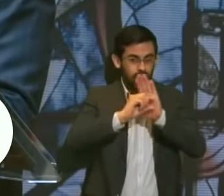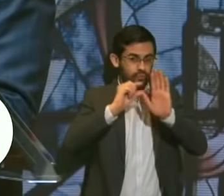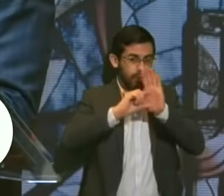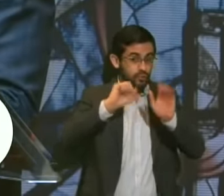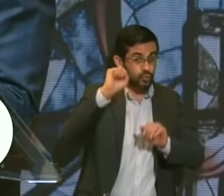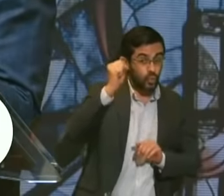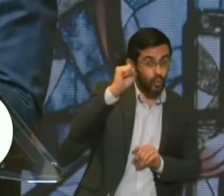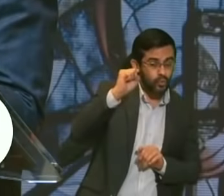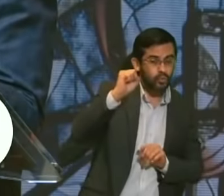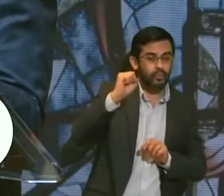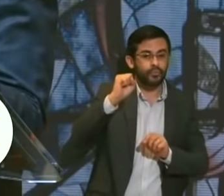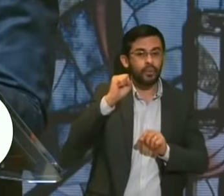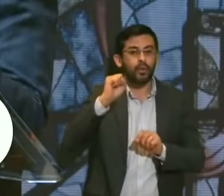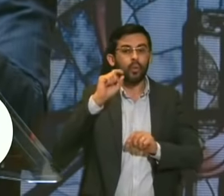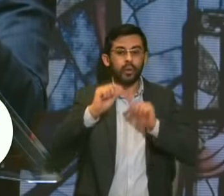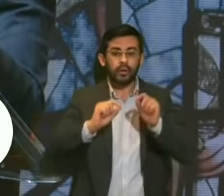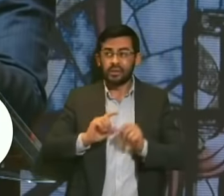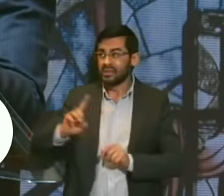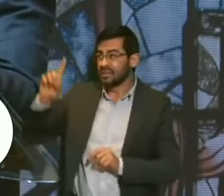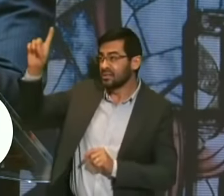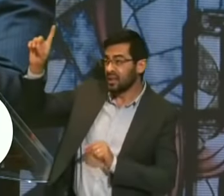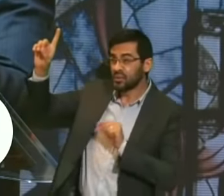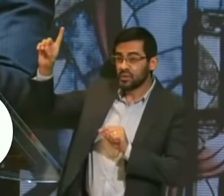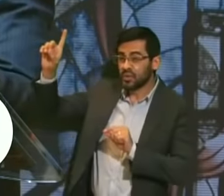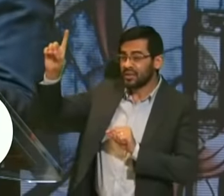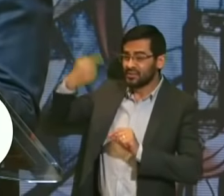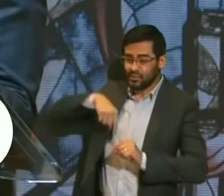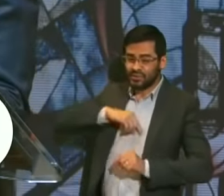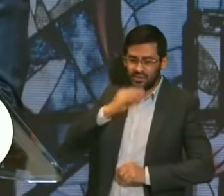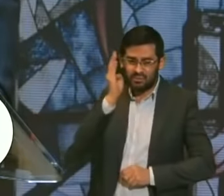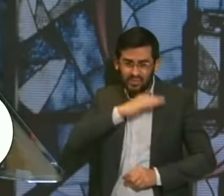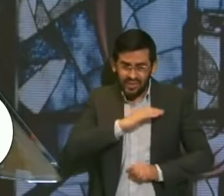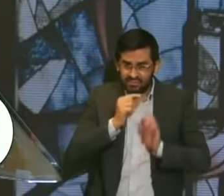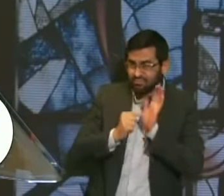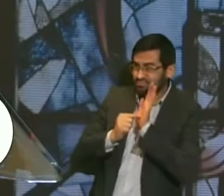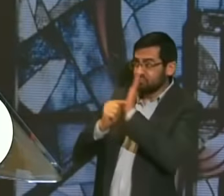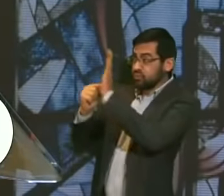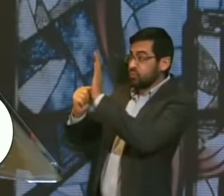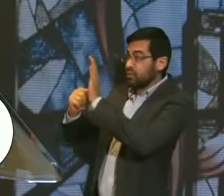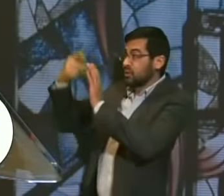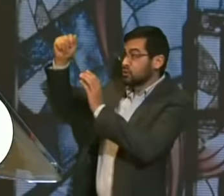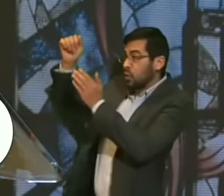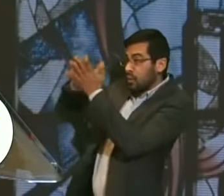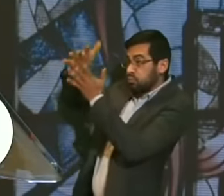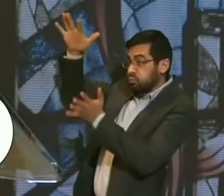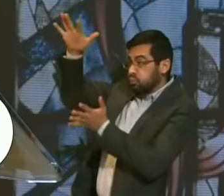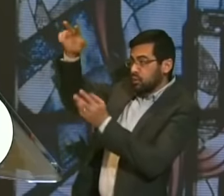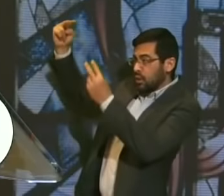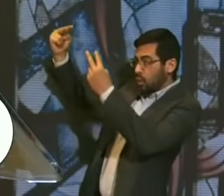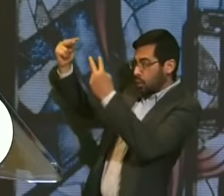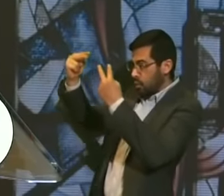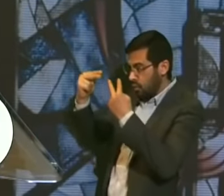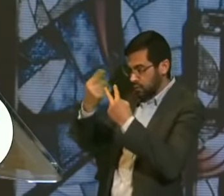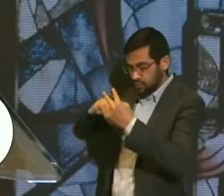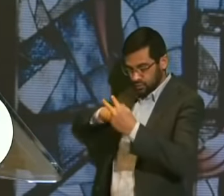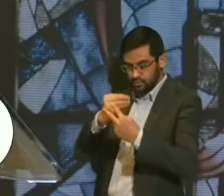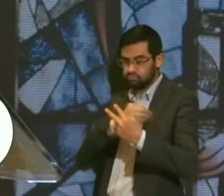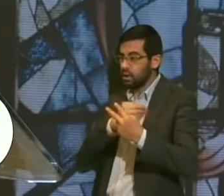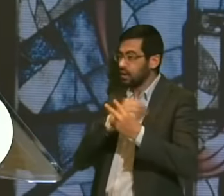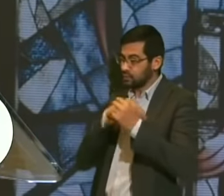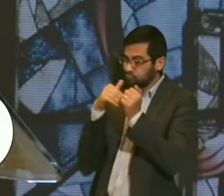tu pões as nossas maldades diante de ti e com a tua luz examinas os nossos